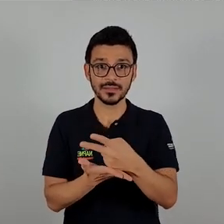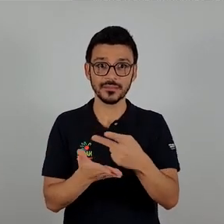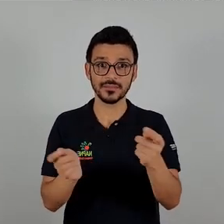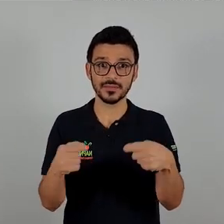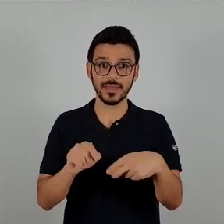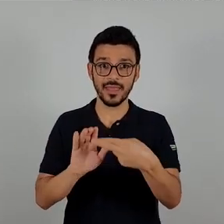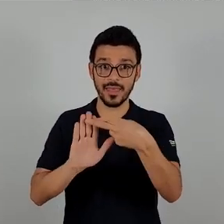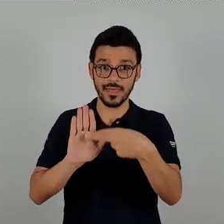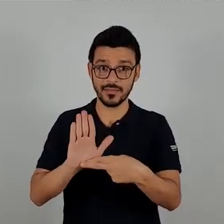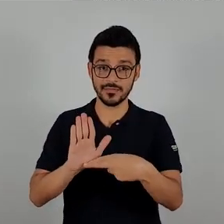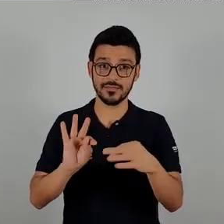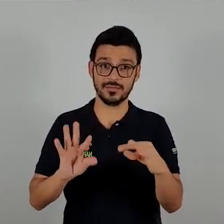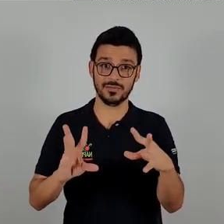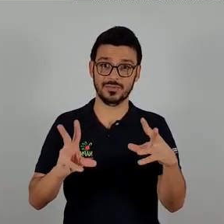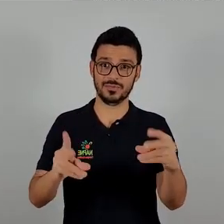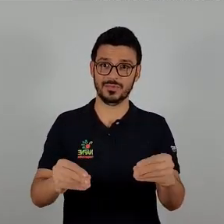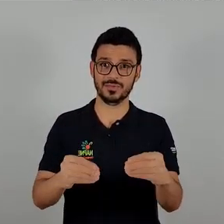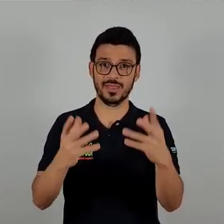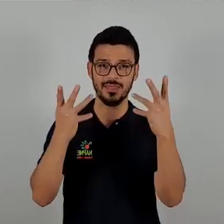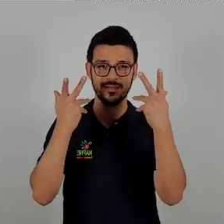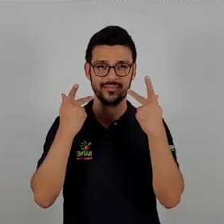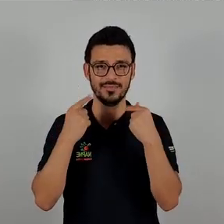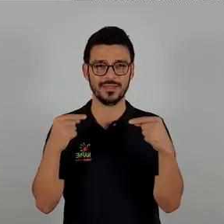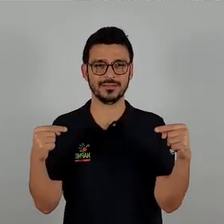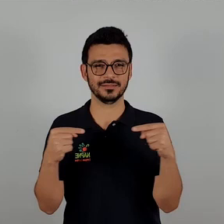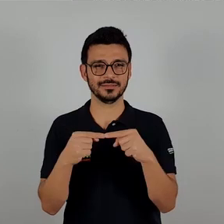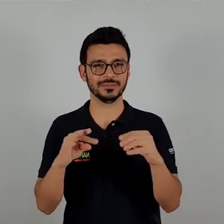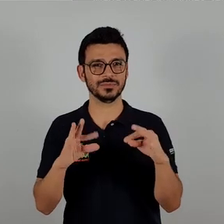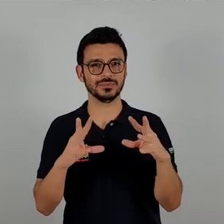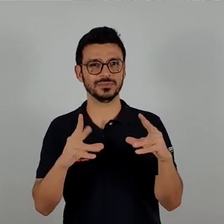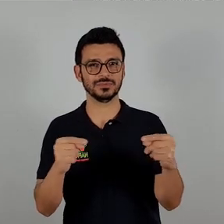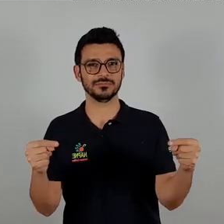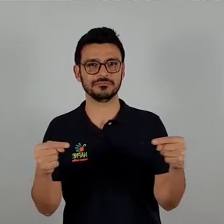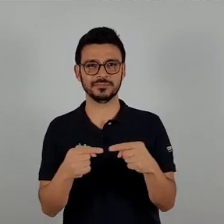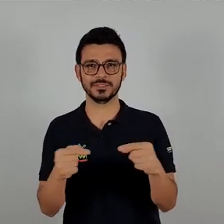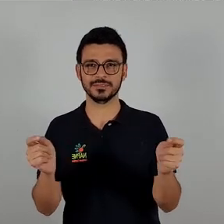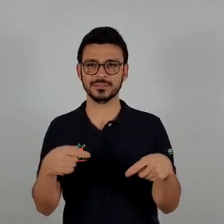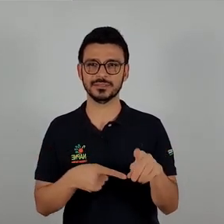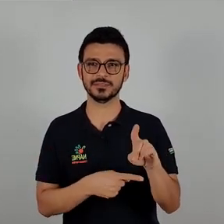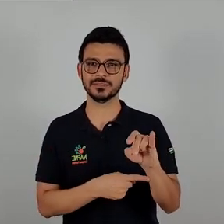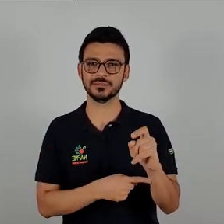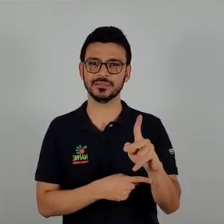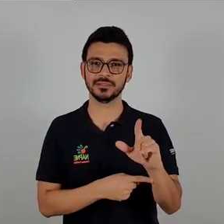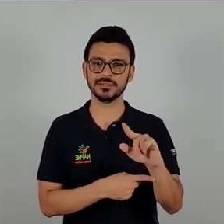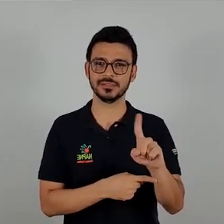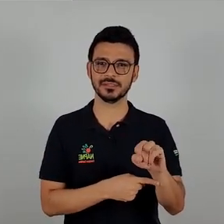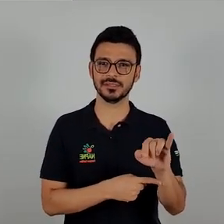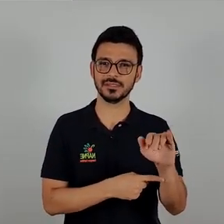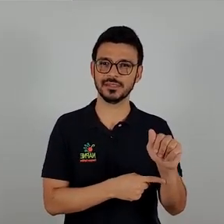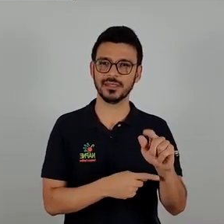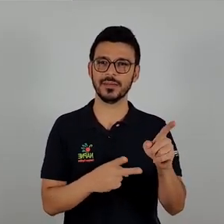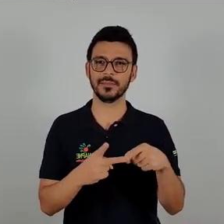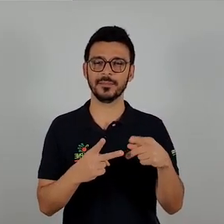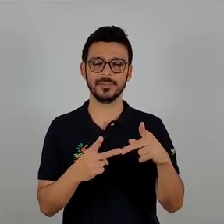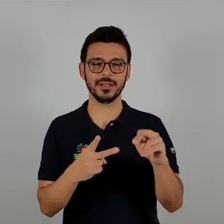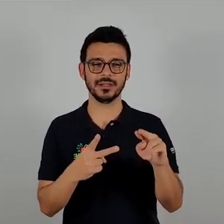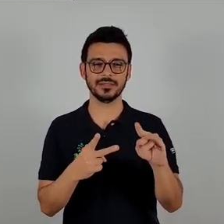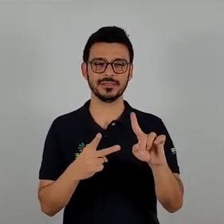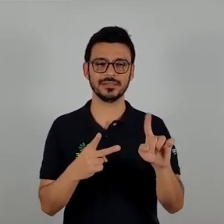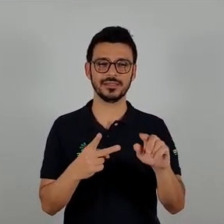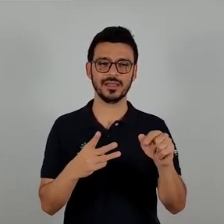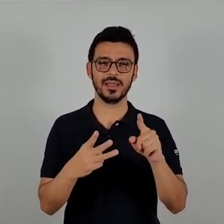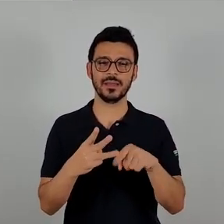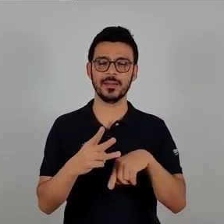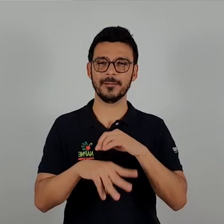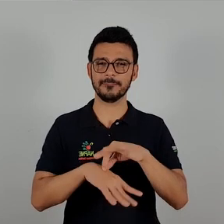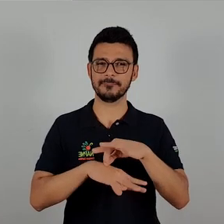ter um veterinário que tem esse consentimento, esse entendimento, tem grande chance de resolver aí um custo baixo boa parte das